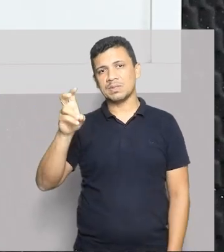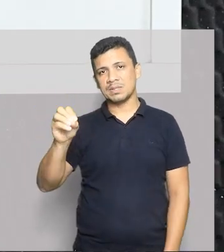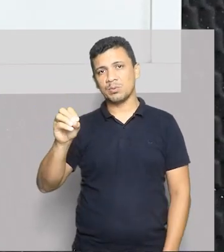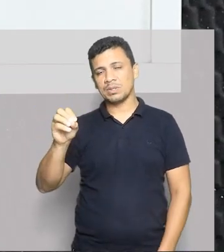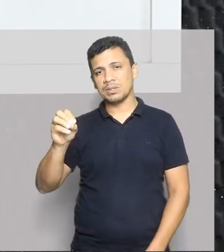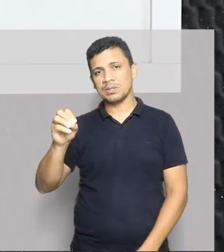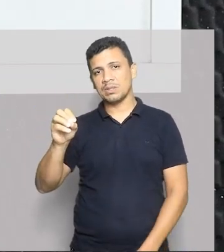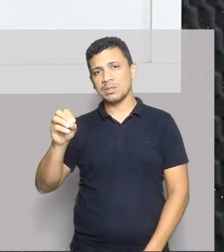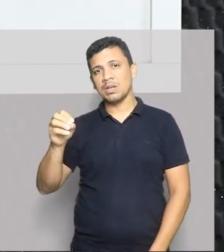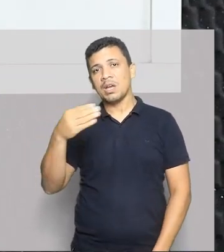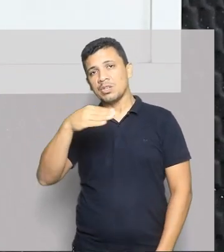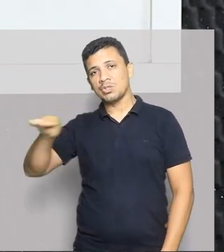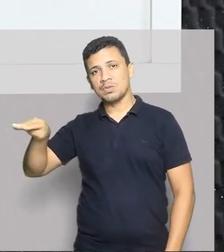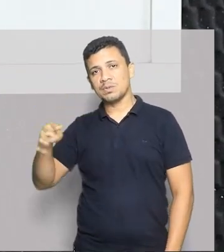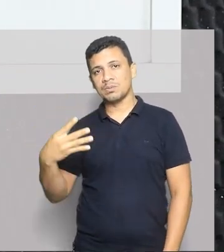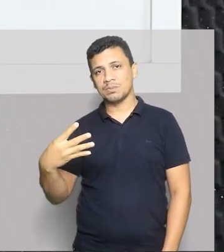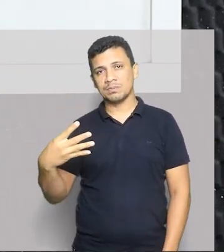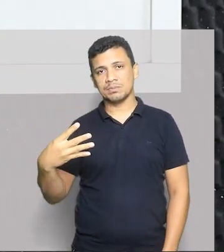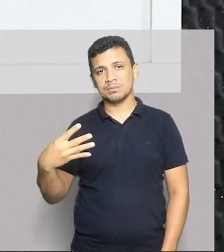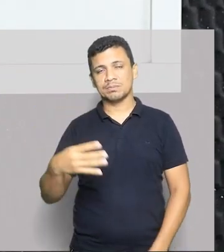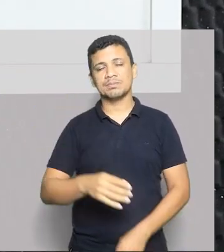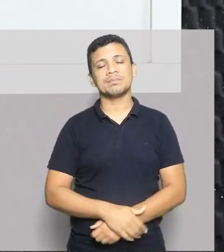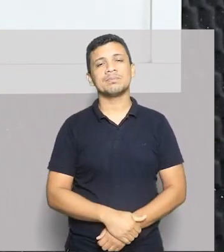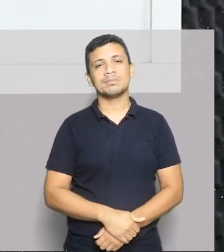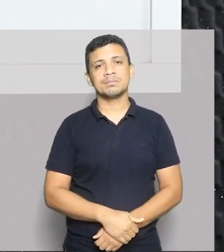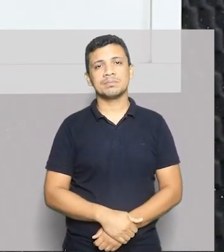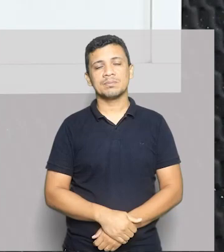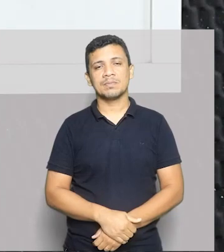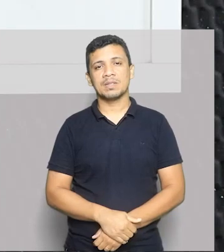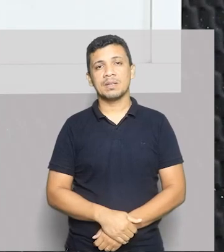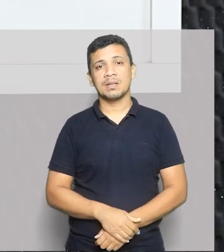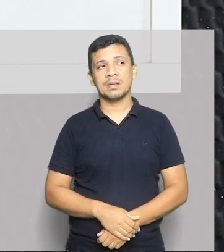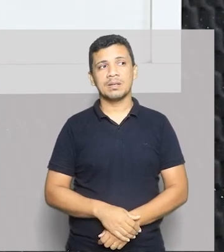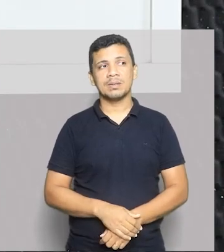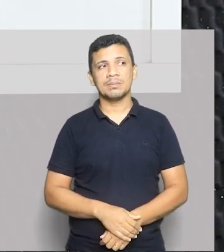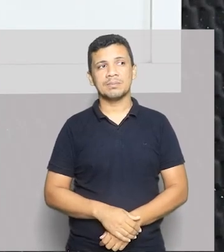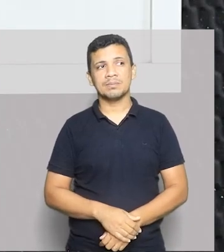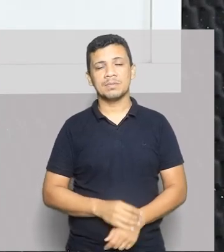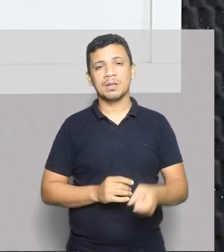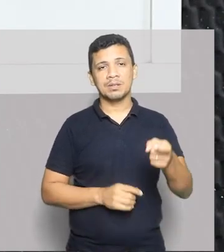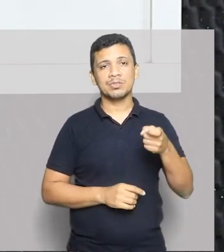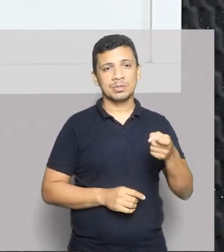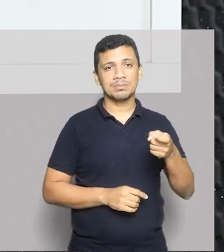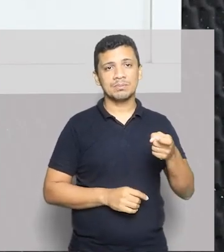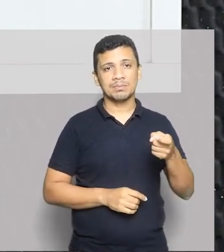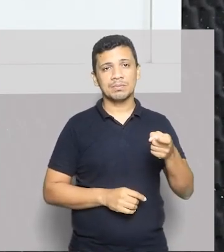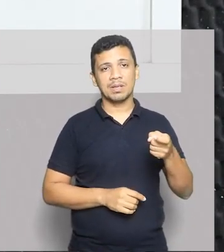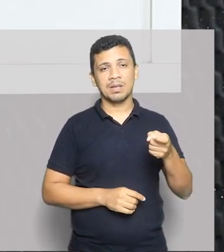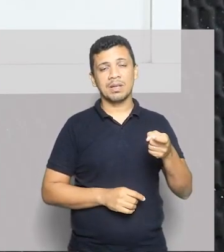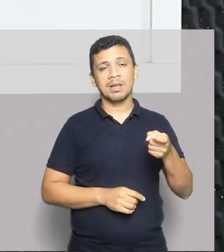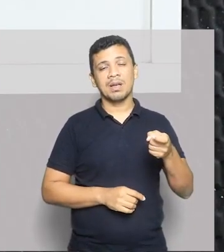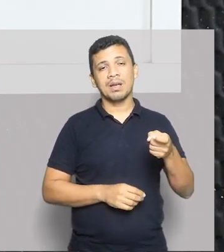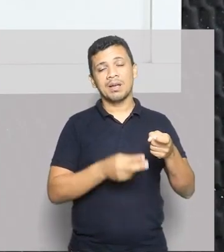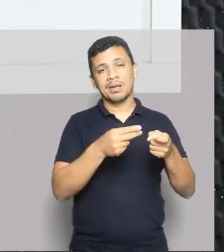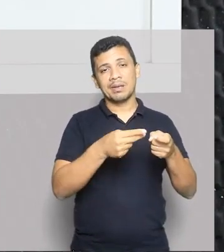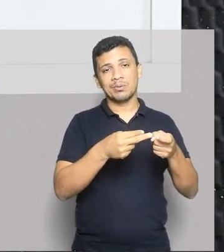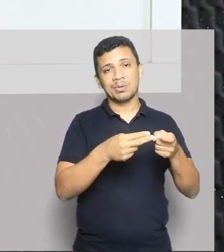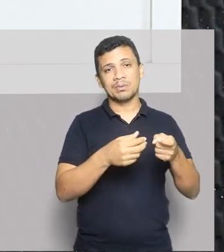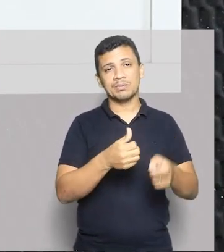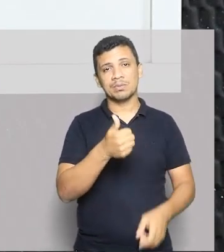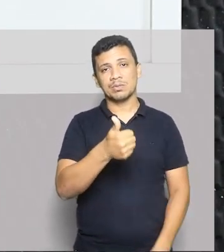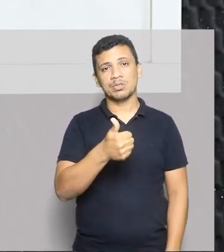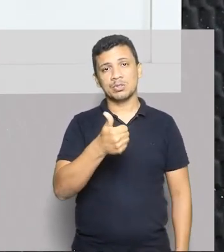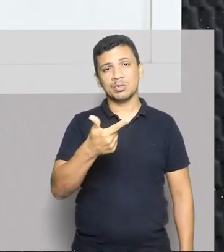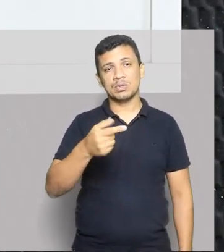por 4. Então você tem que essa média vai ser igual a 12,5, 12 anos e